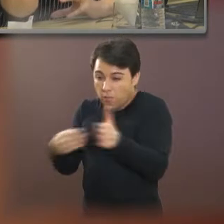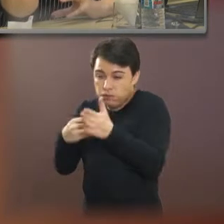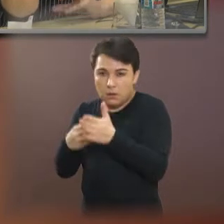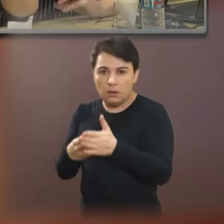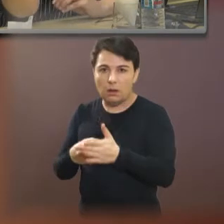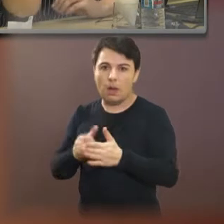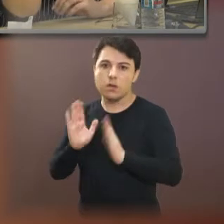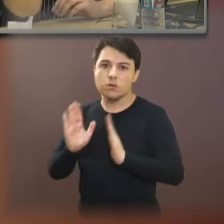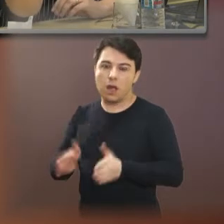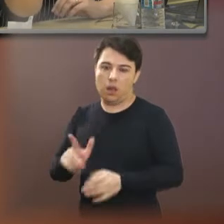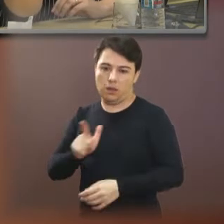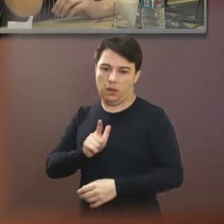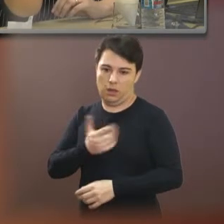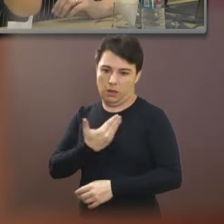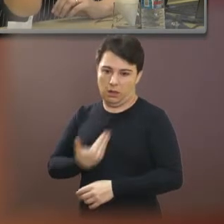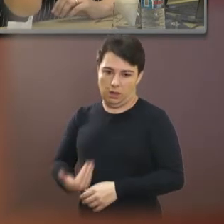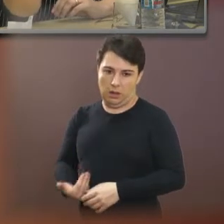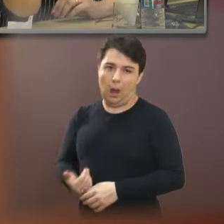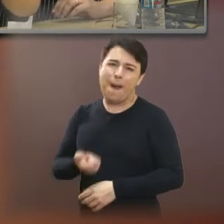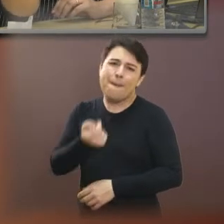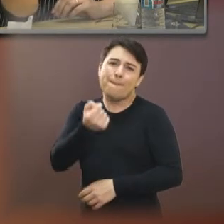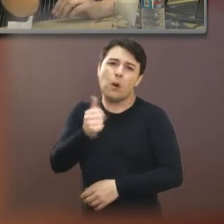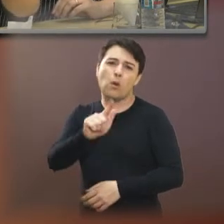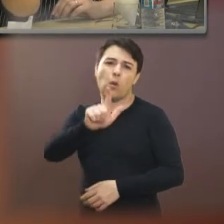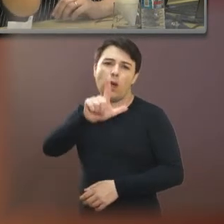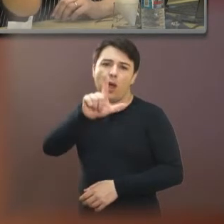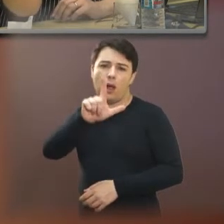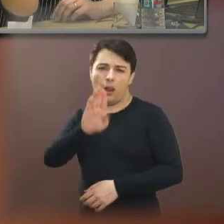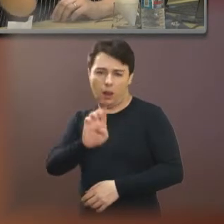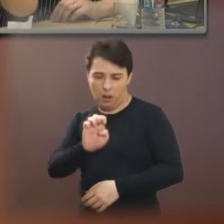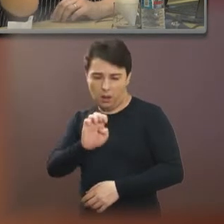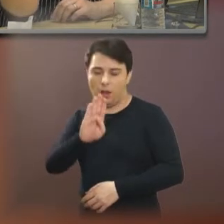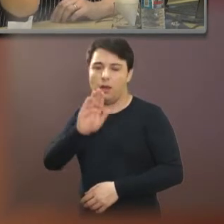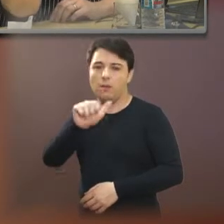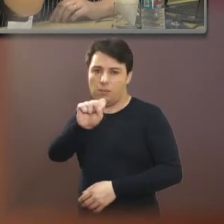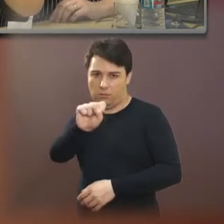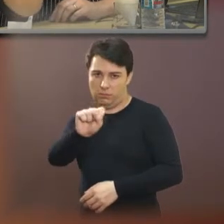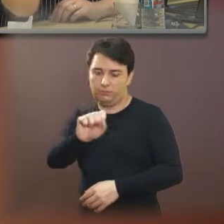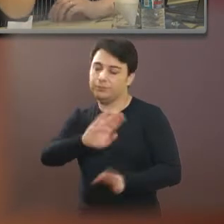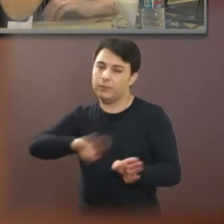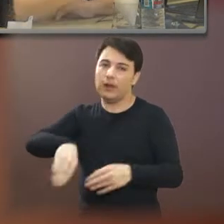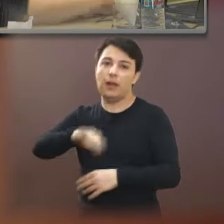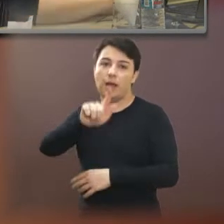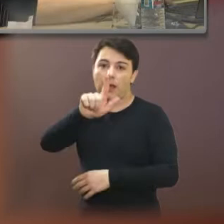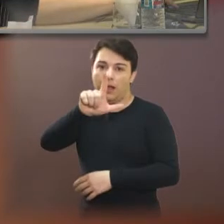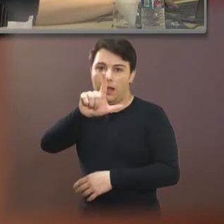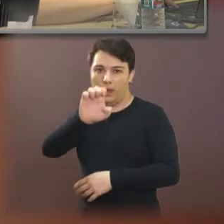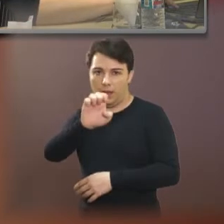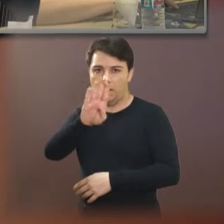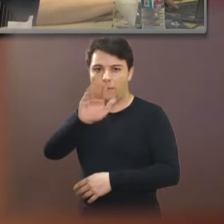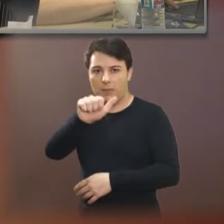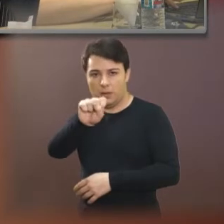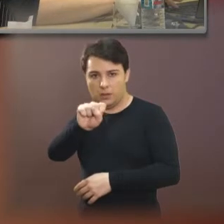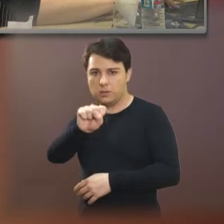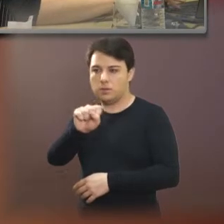bastante área pública. Tenho poucas glebas para um possível investimento na região.